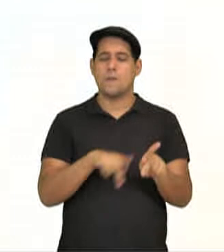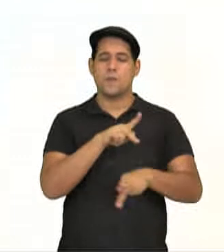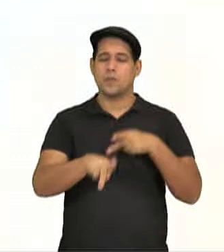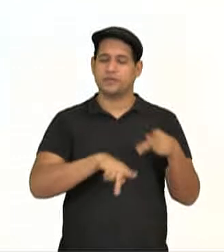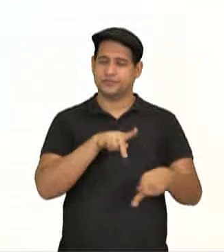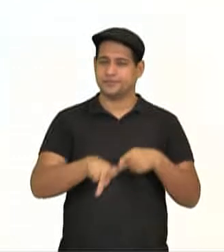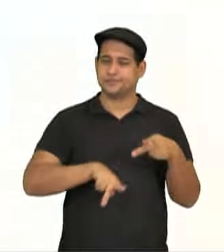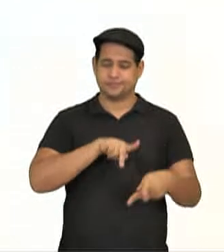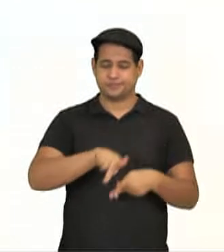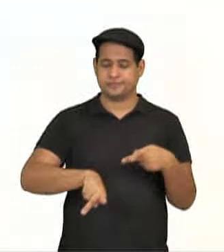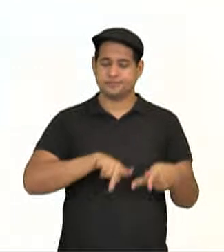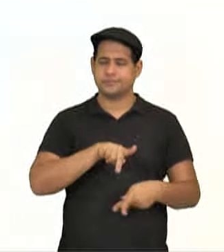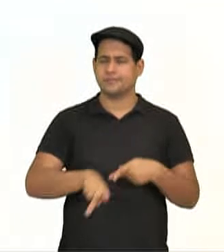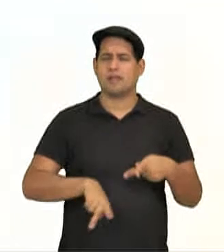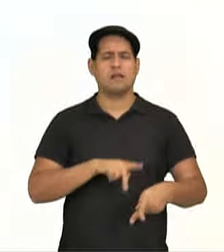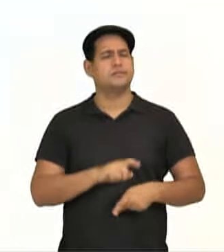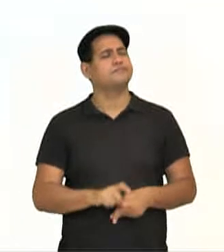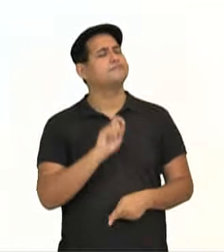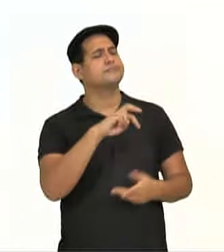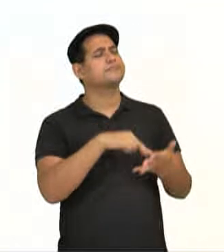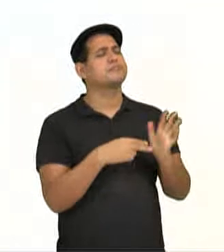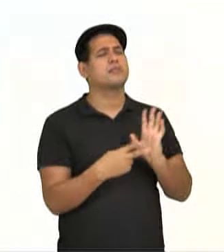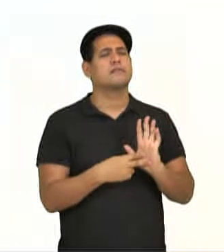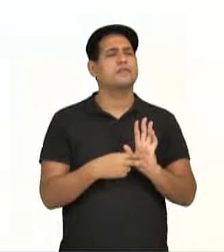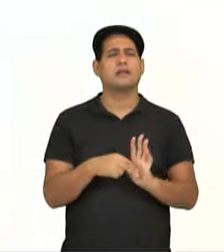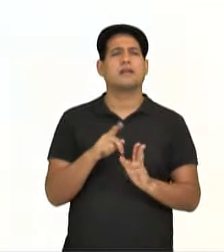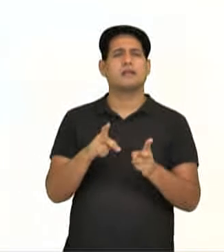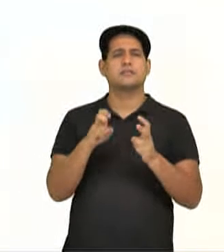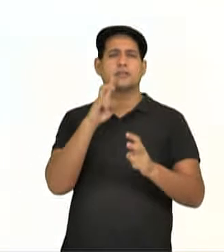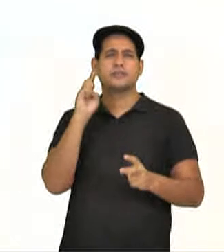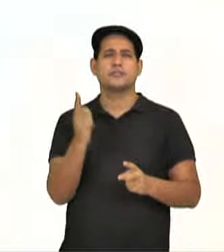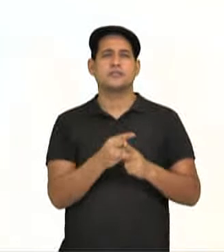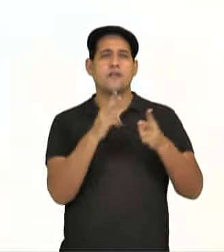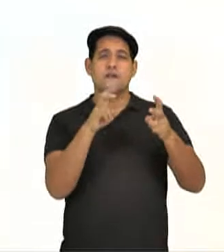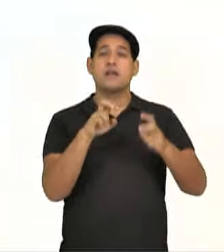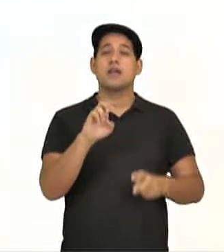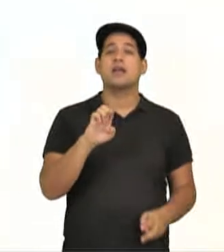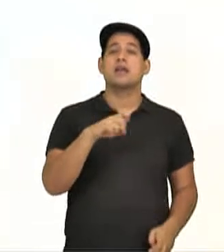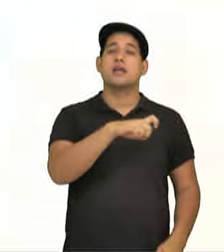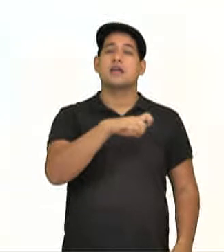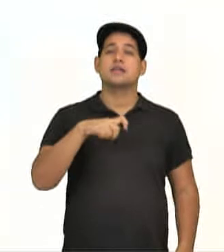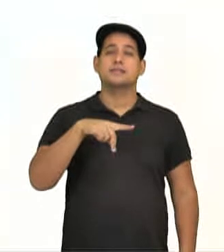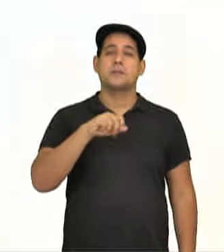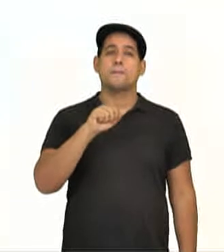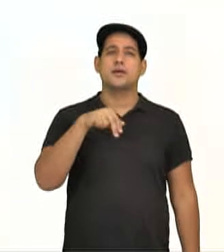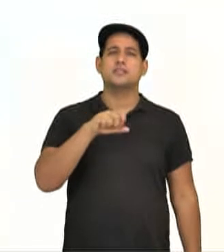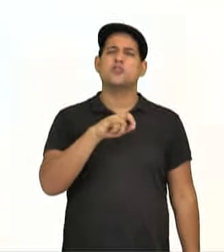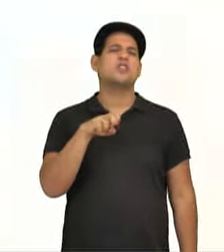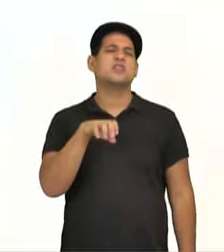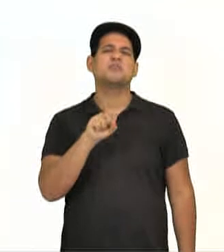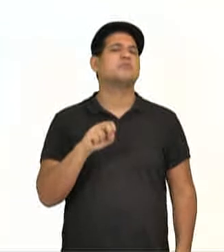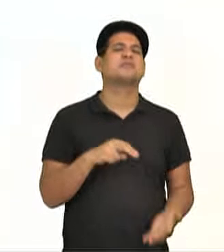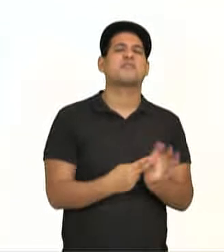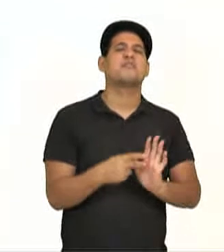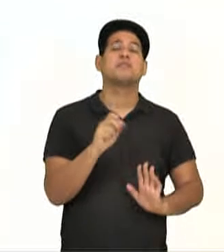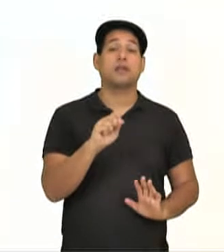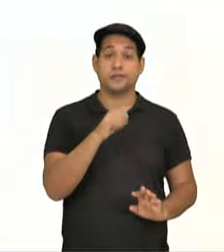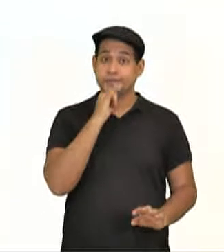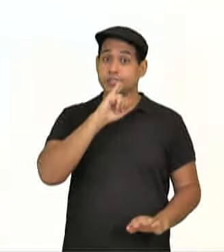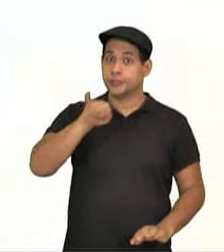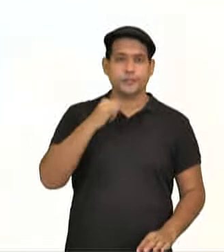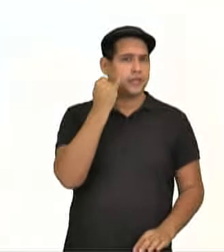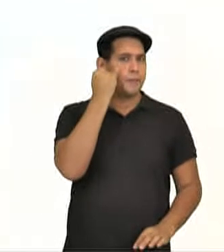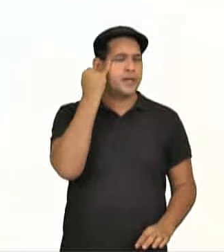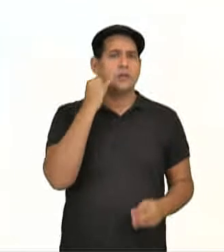civil. Então, o que é esse expansionismo que nós estamos falando? Bom, o Japão, ele procurava a conquista de territórios